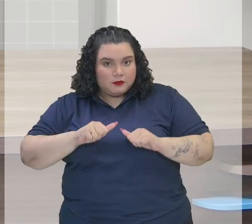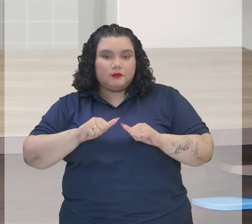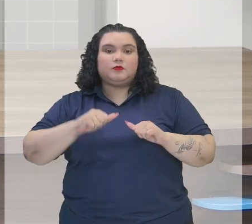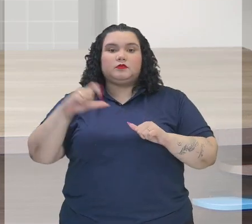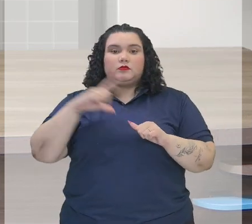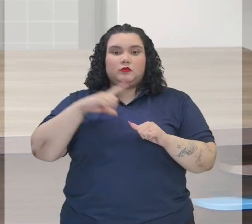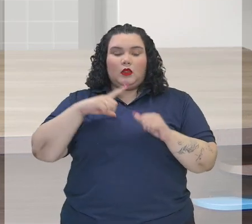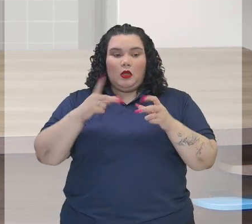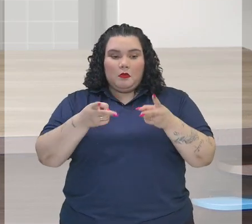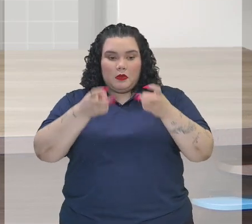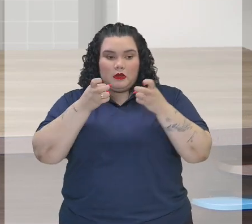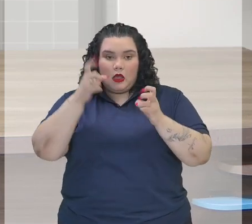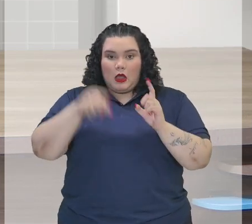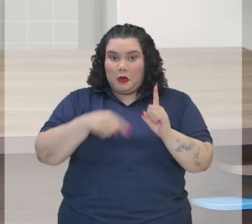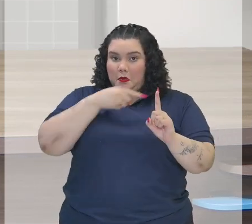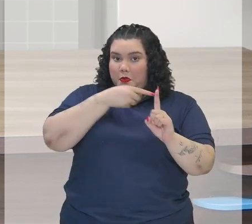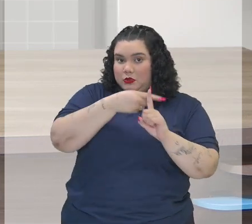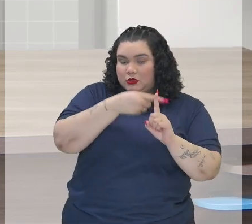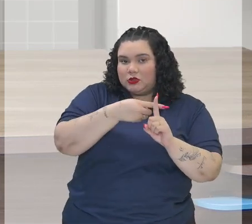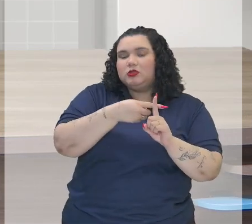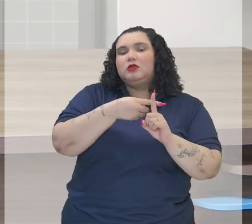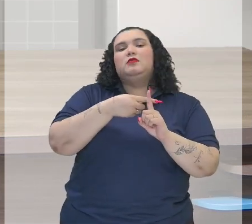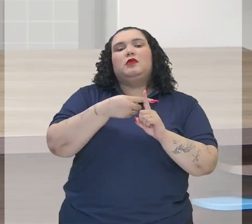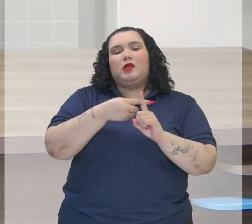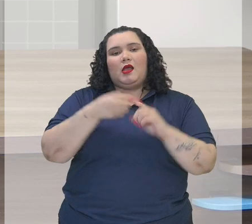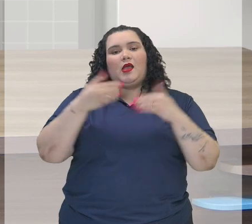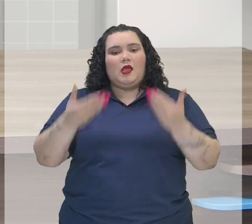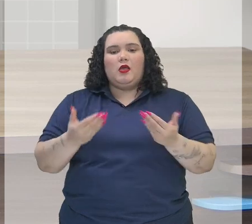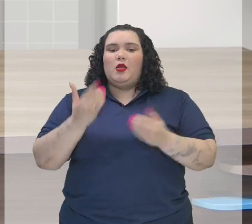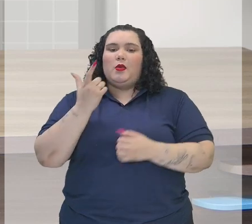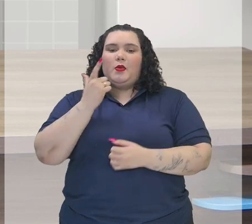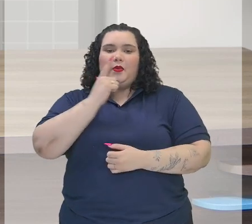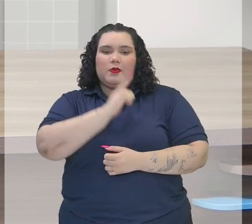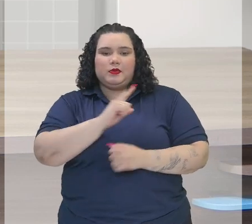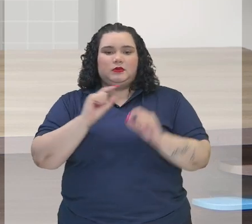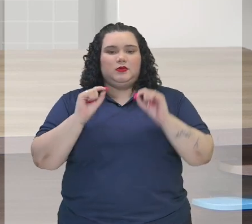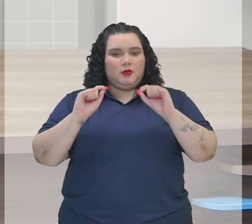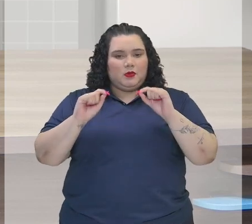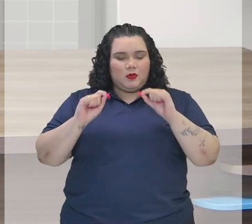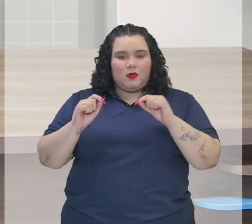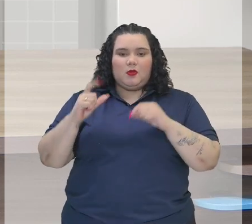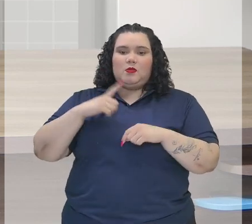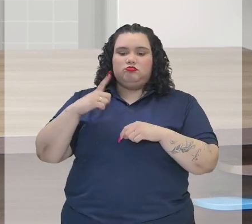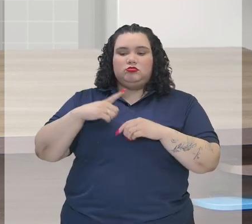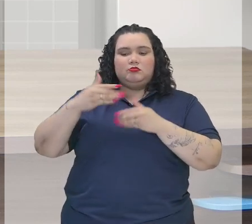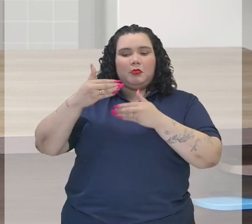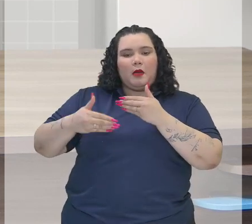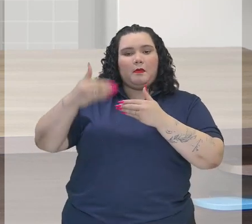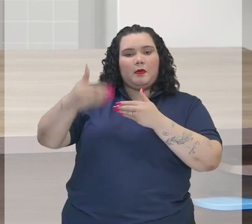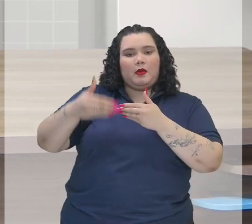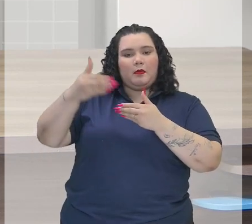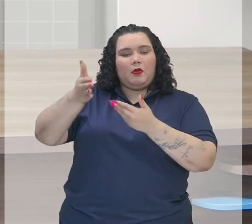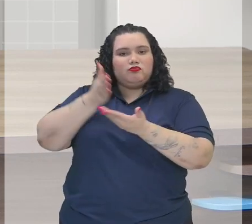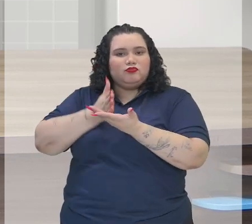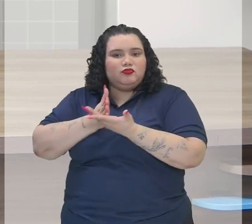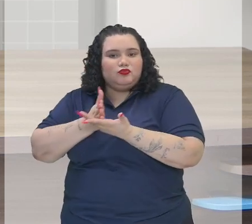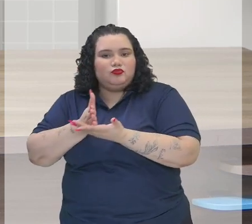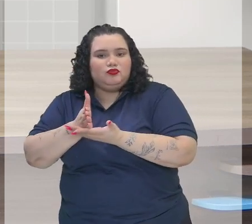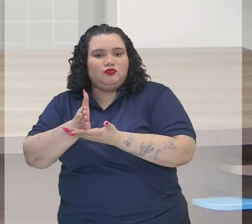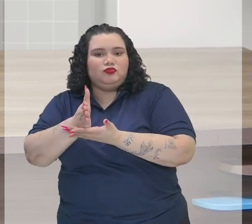como uma maneira positiva, aí ele consegue, de alguma forma ou outra, ter mais subsídios para